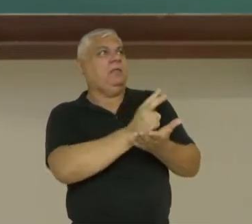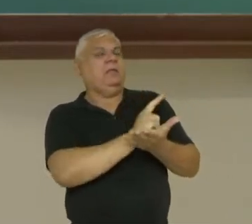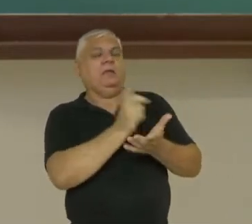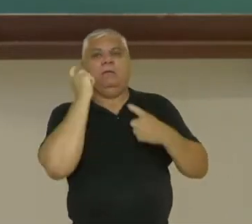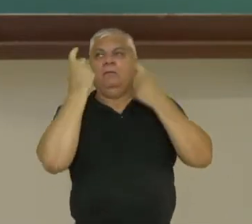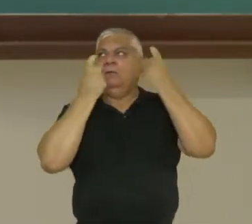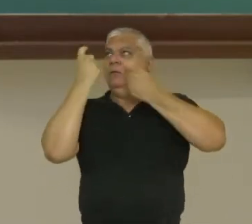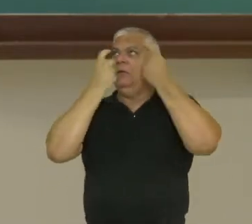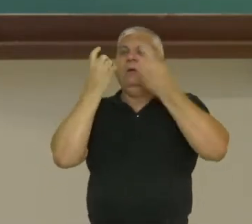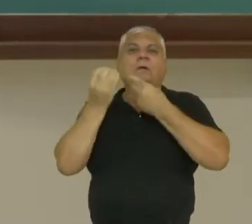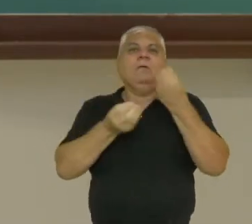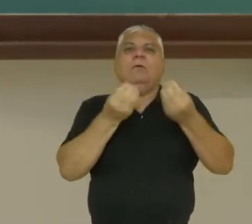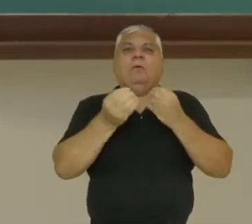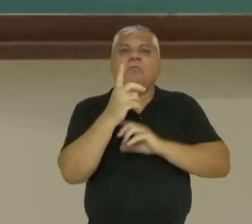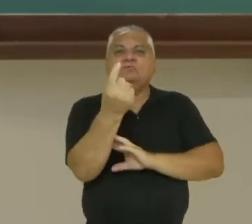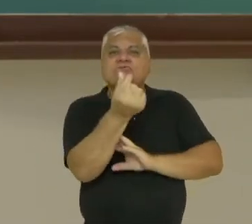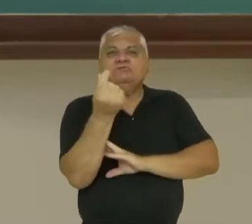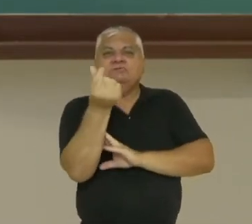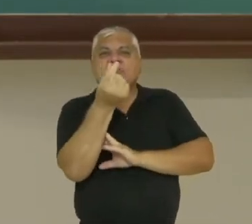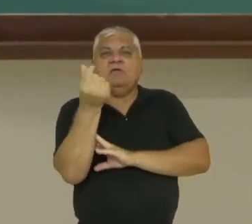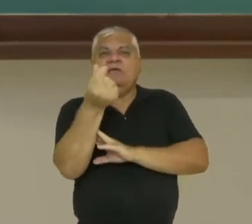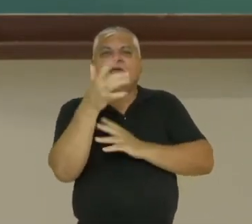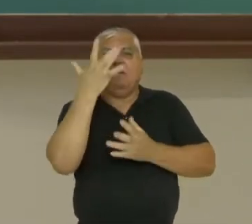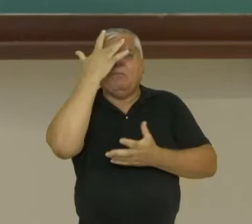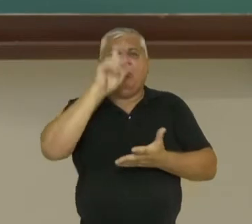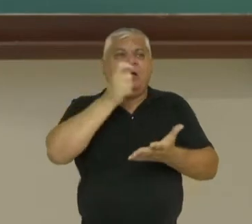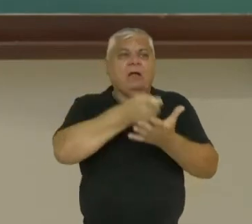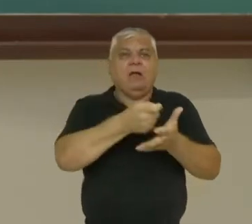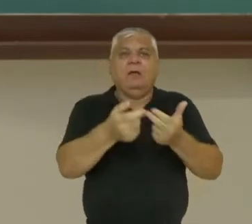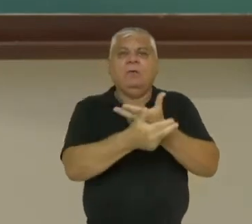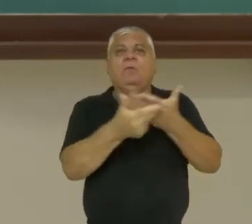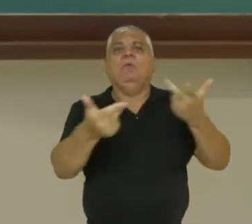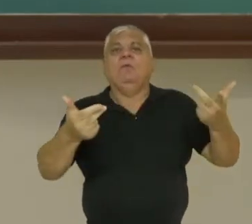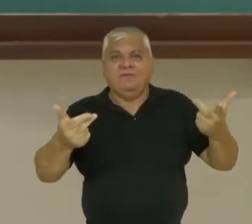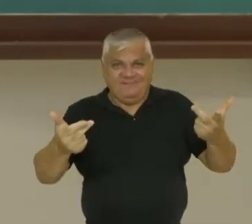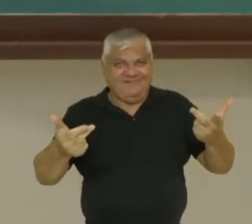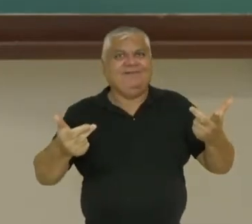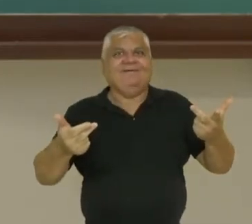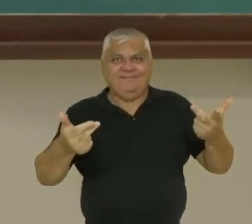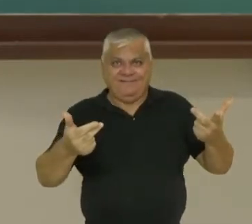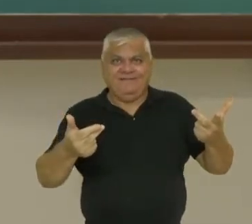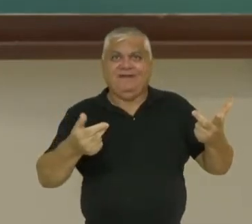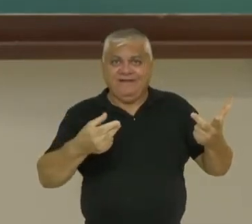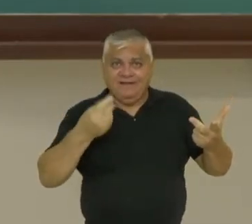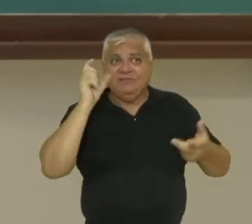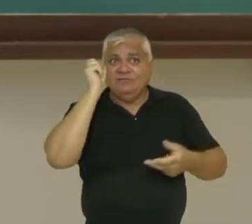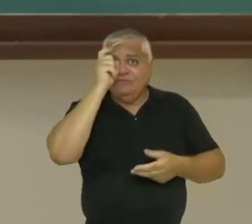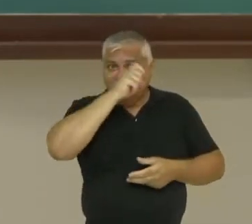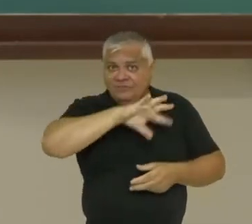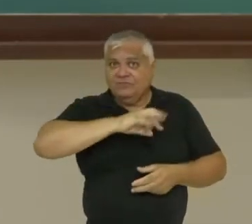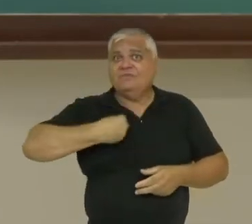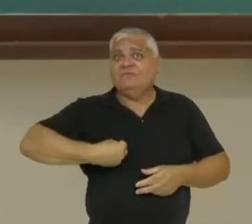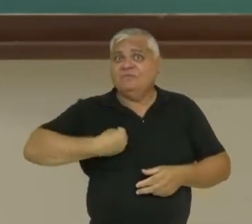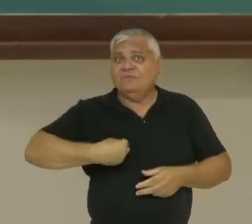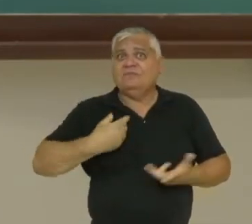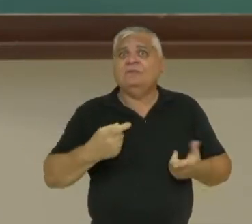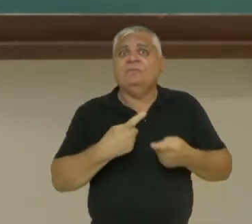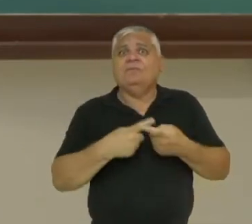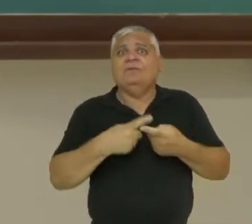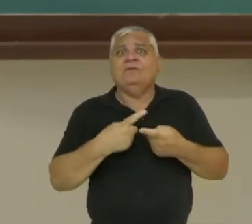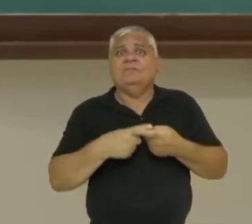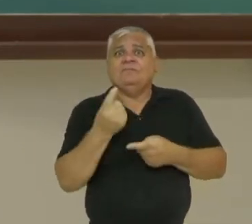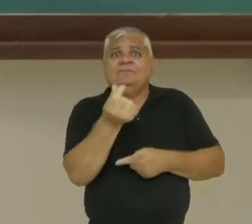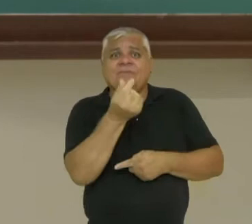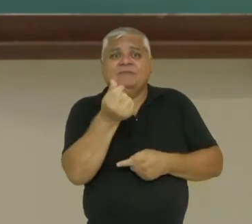não sabendo como lidar com as agruras que acontecem, as dificuldades que acontecem por uma vida